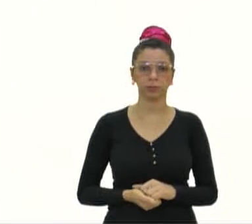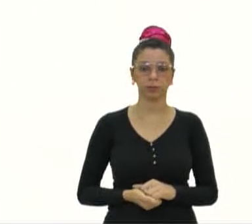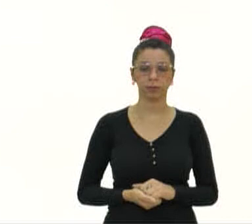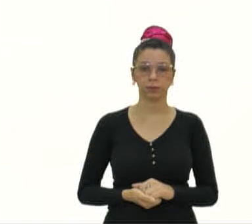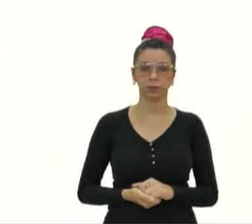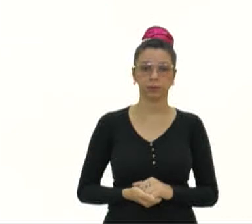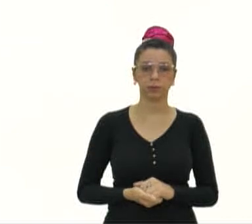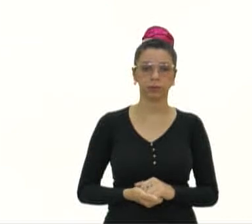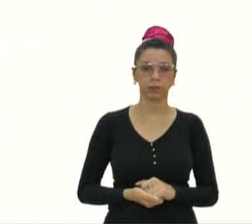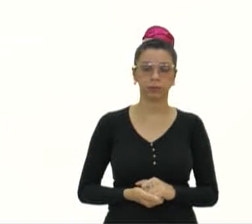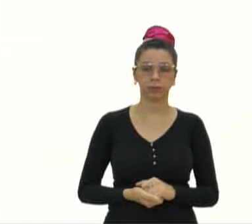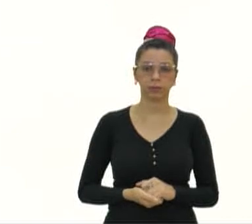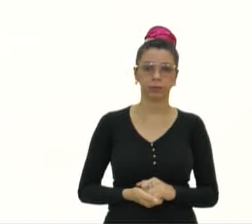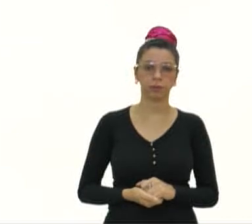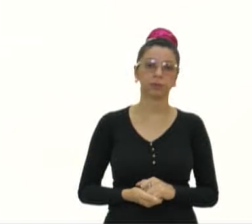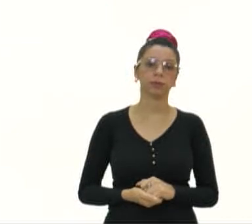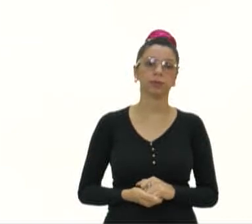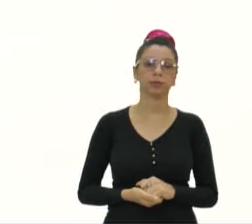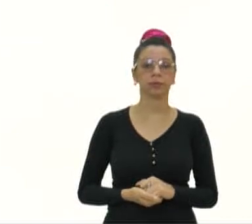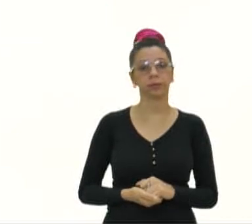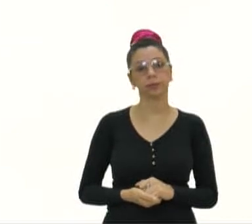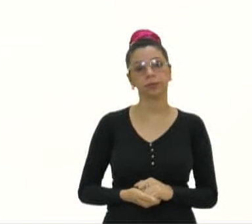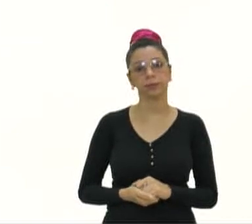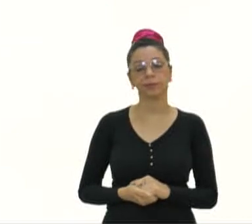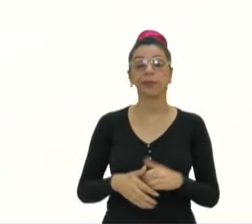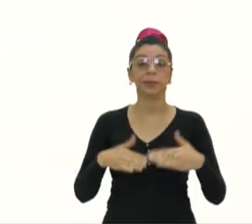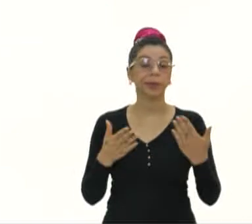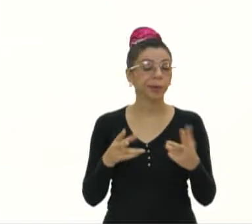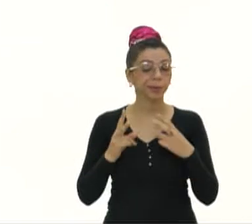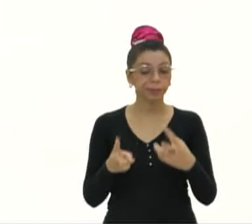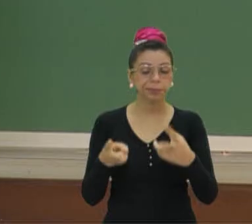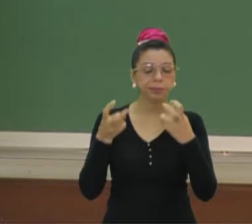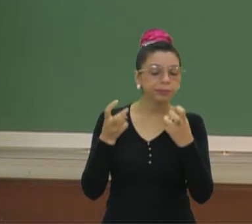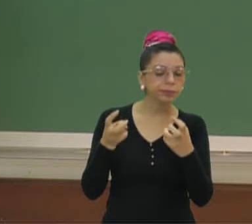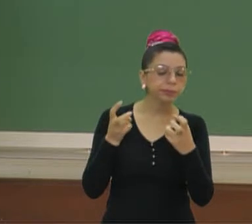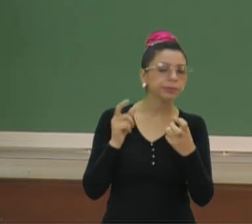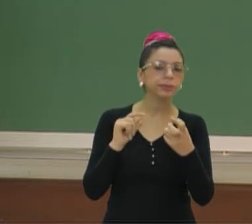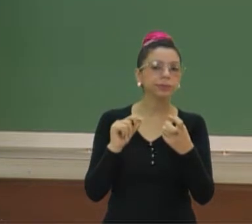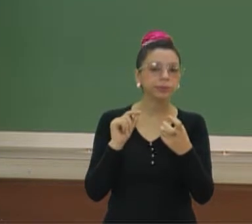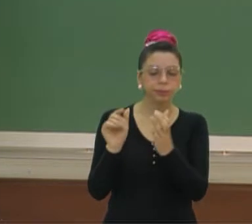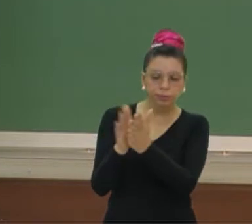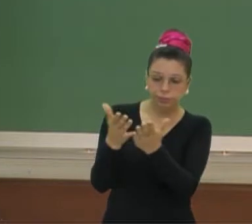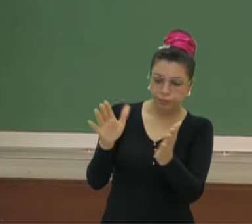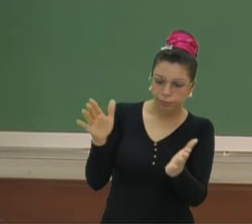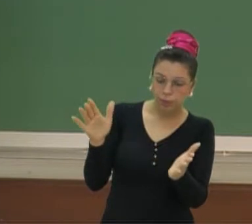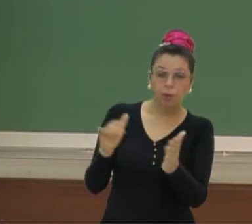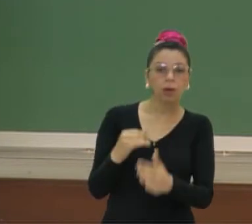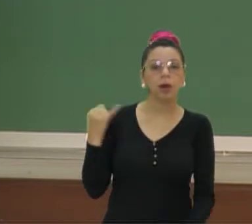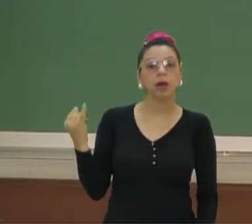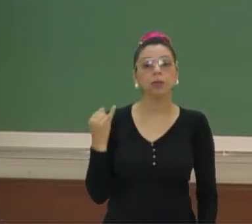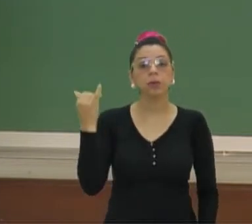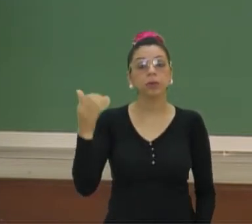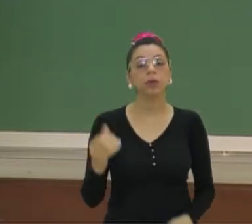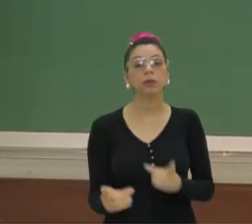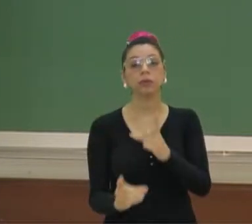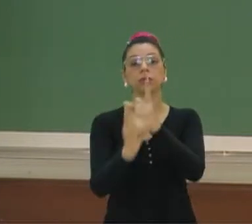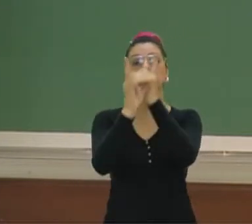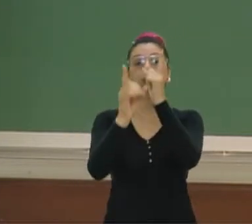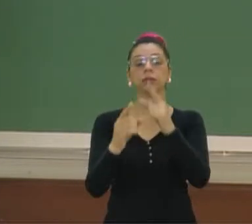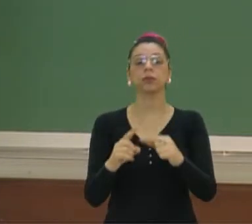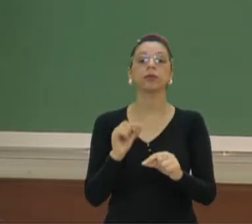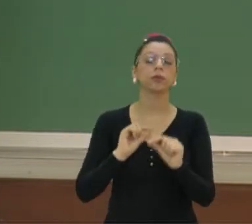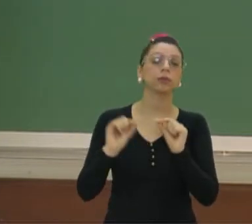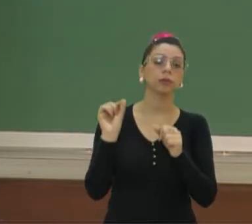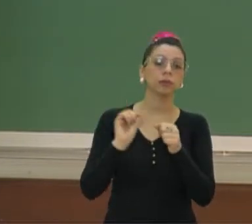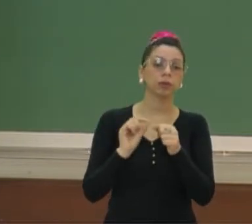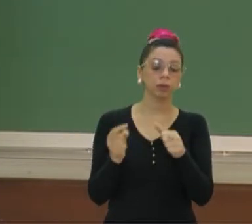a skeletal image of his wife's hand. Então ele percebeu naquele momento a importância da descoberta dele e fez